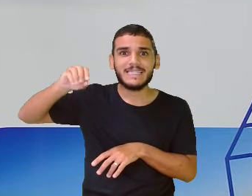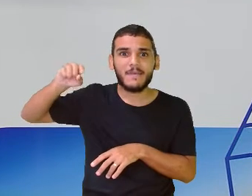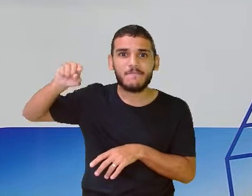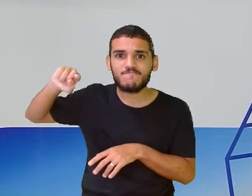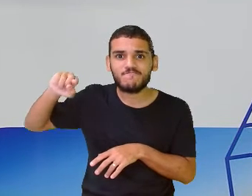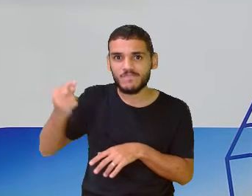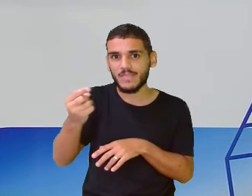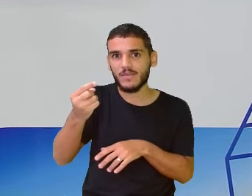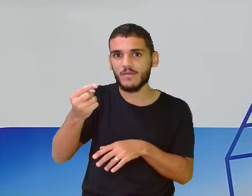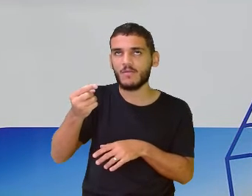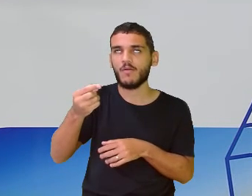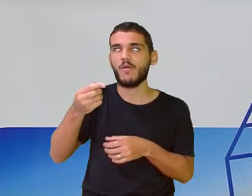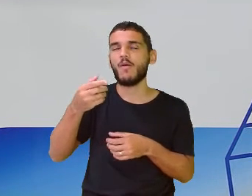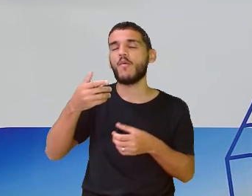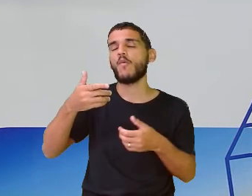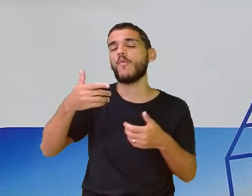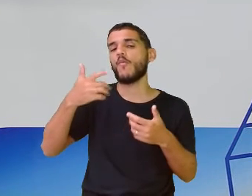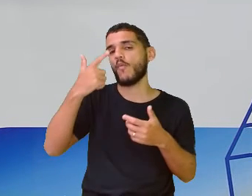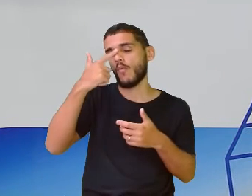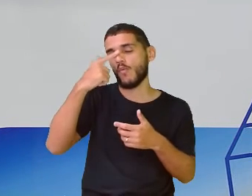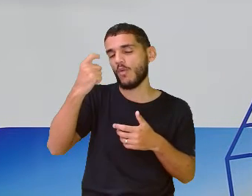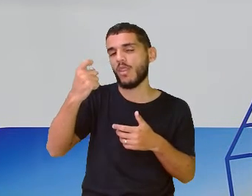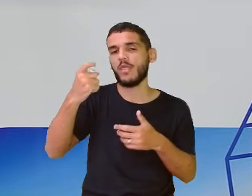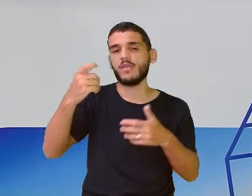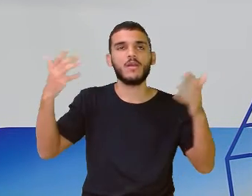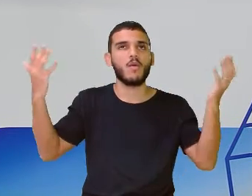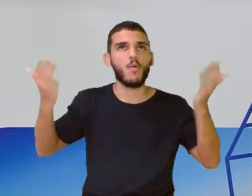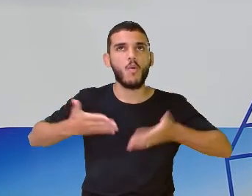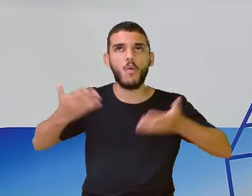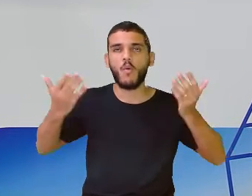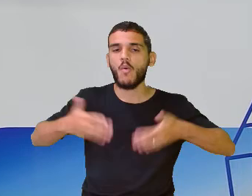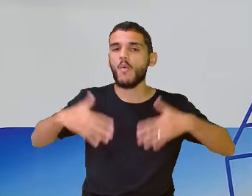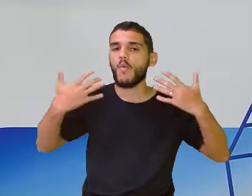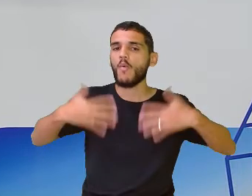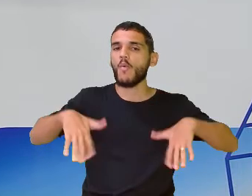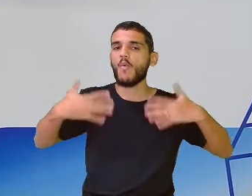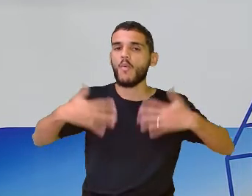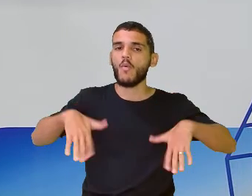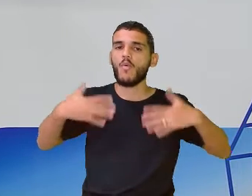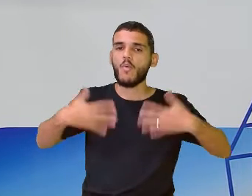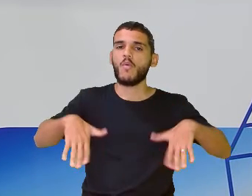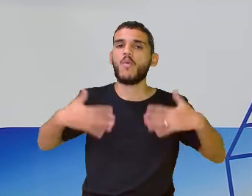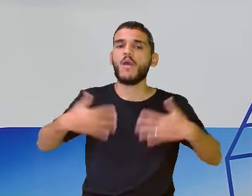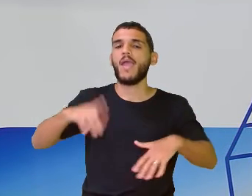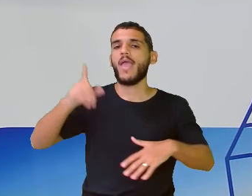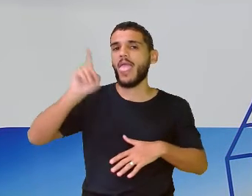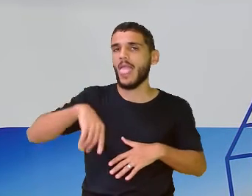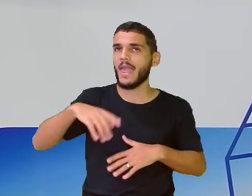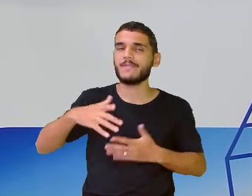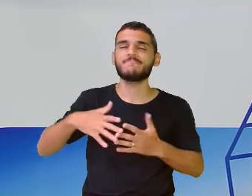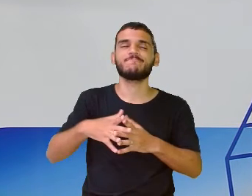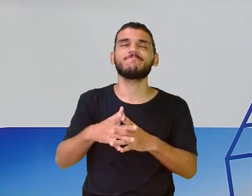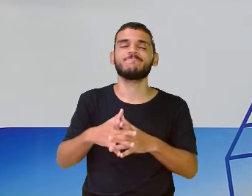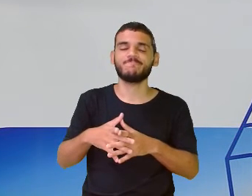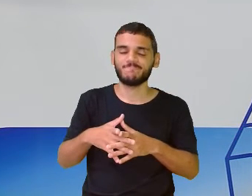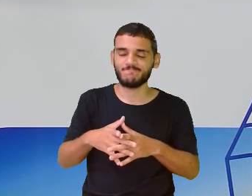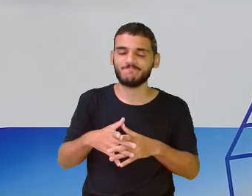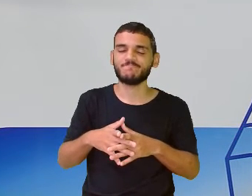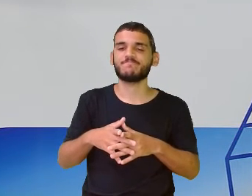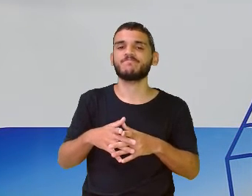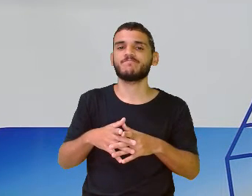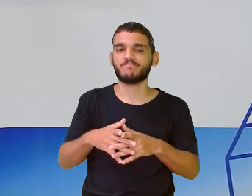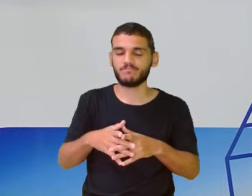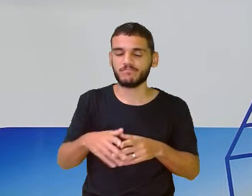Se você assiste às aulas da gente todo dia, a professora Kedma já falou sobre tonelada, 1.000 quilos. 100, no caso, aí